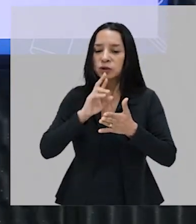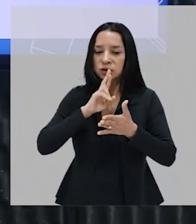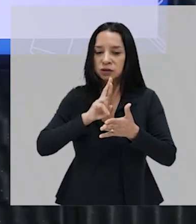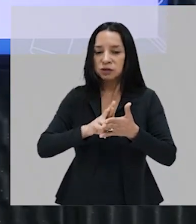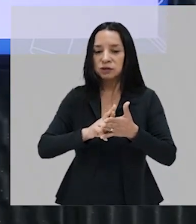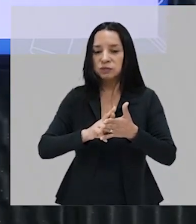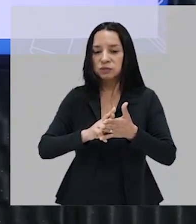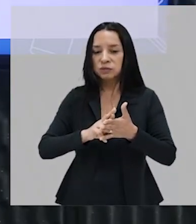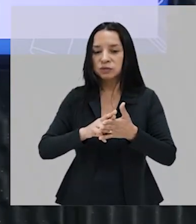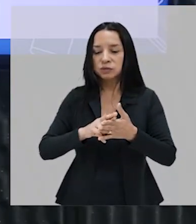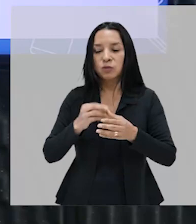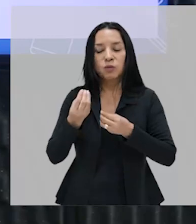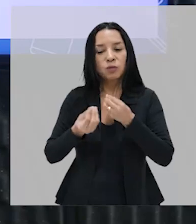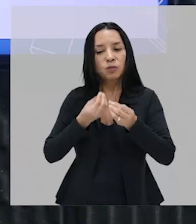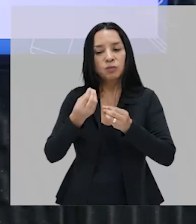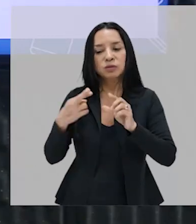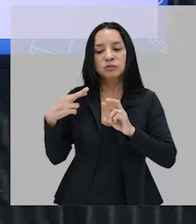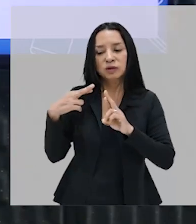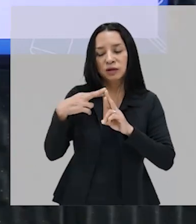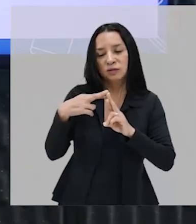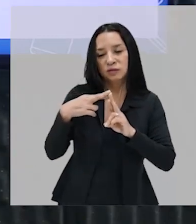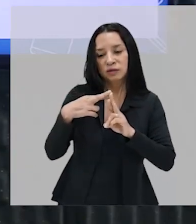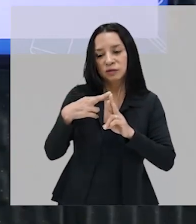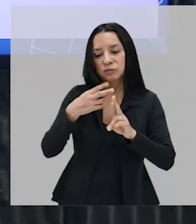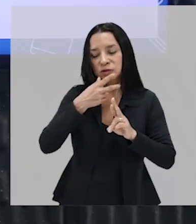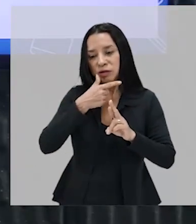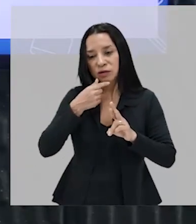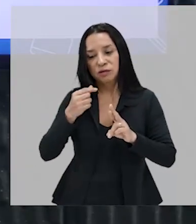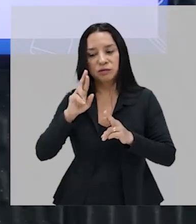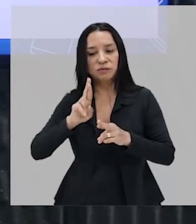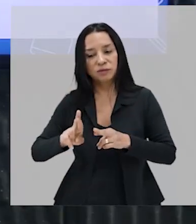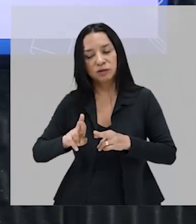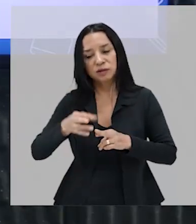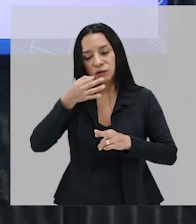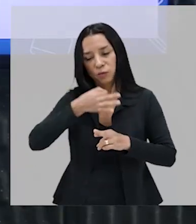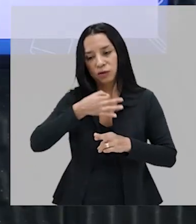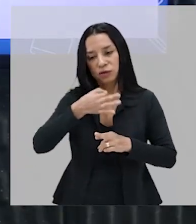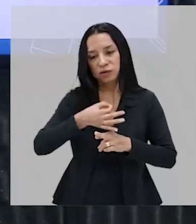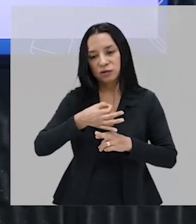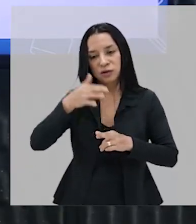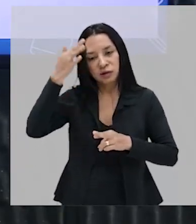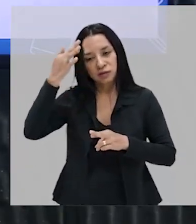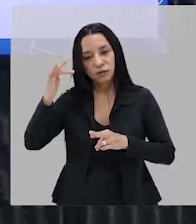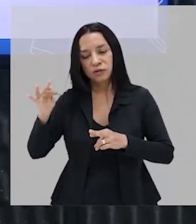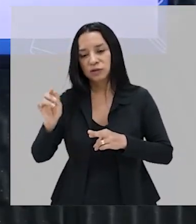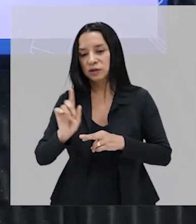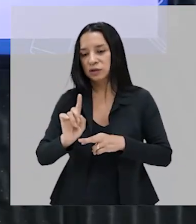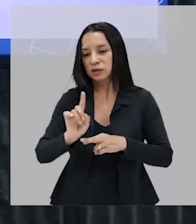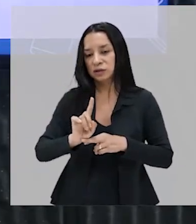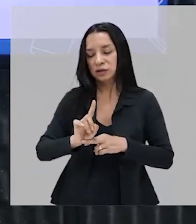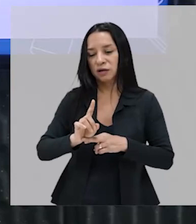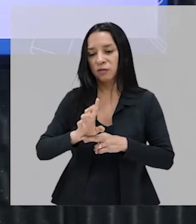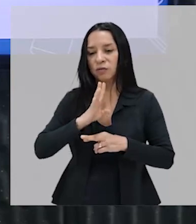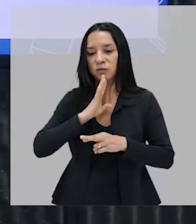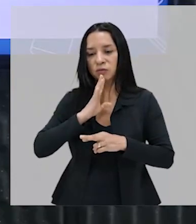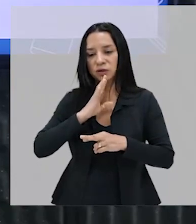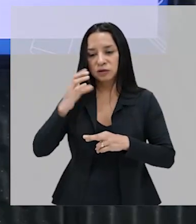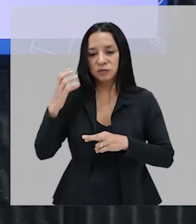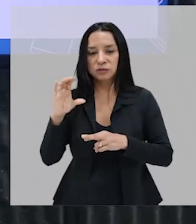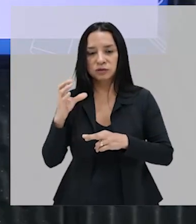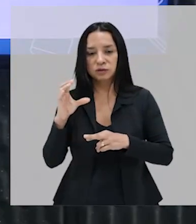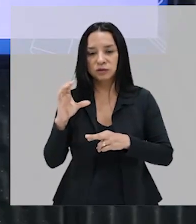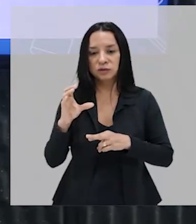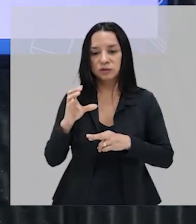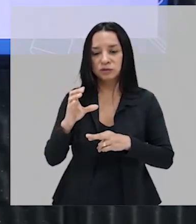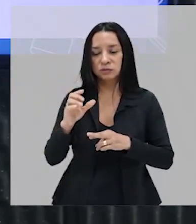reflexão crítica, como nós estamos nos referindo à filosofia, e não necessariamente ao conhecimento científico, ou ao senso comum, ou à